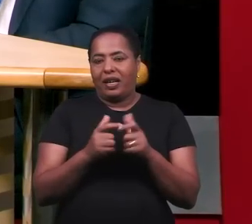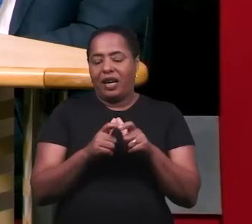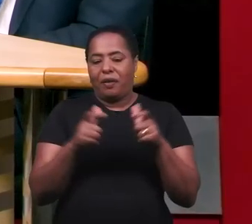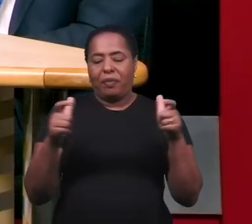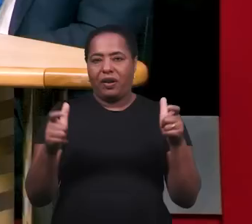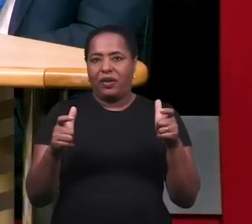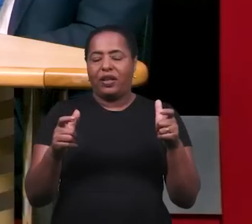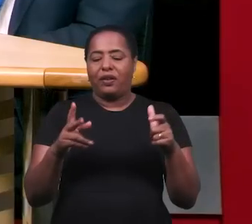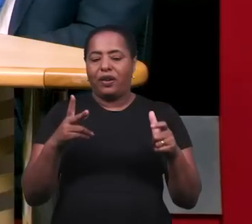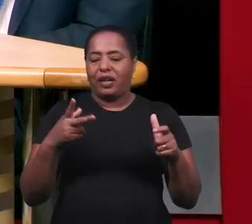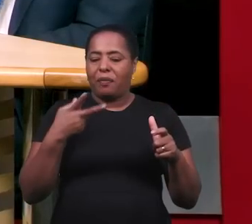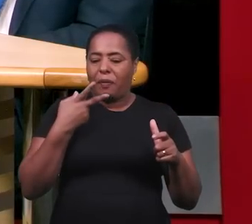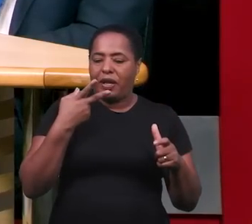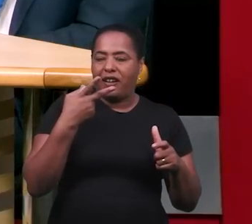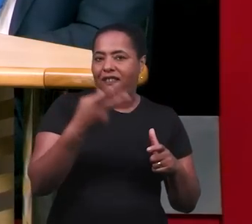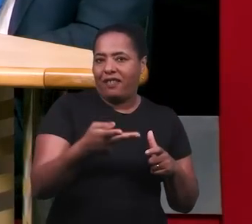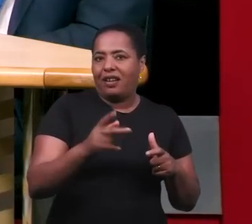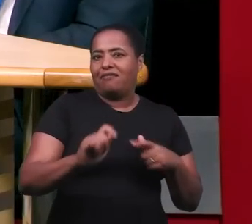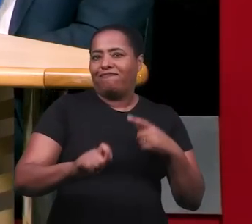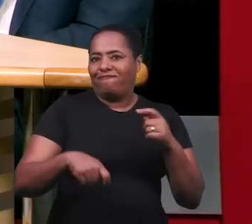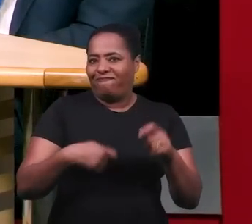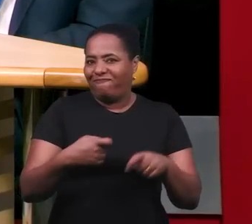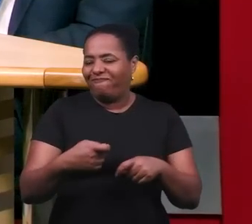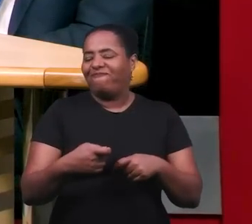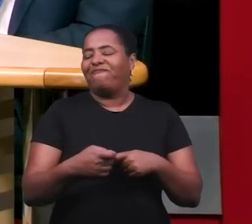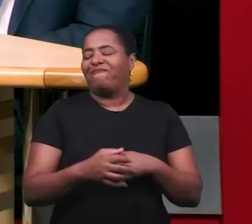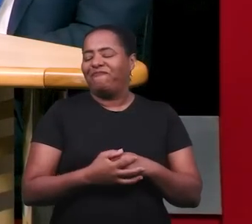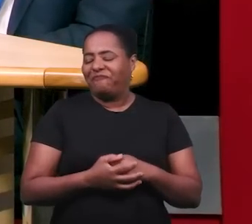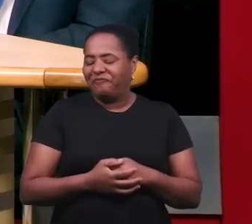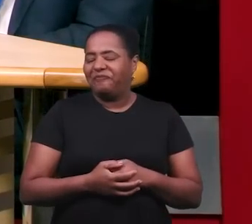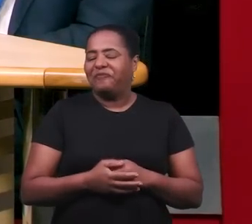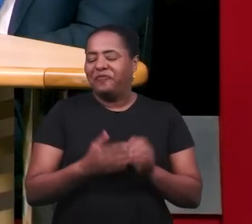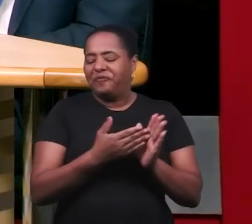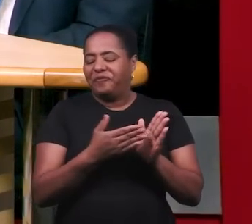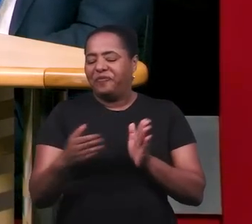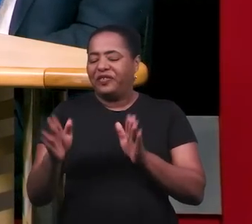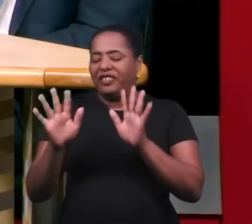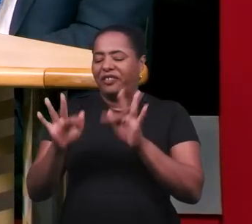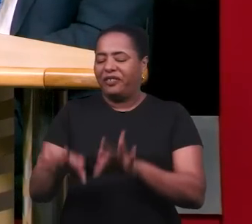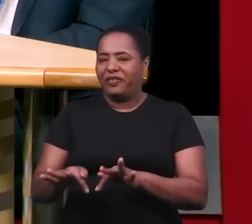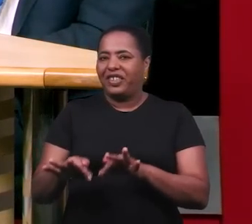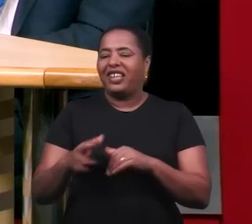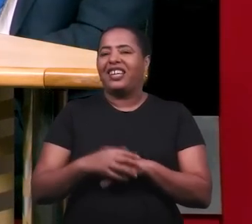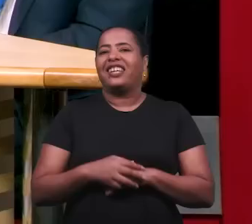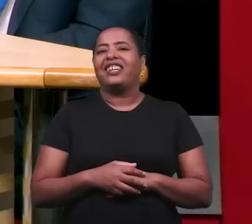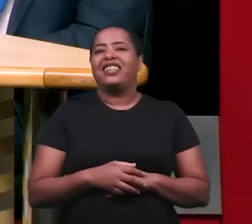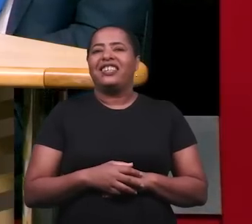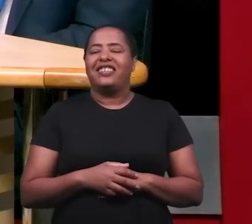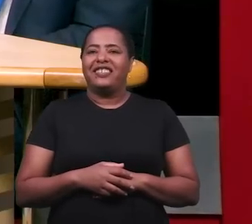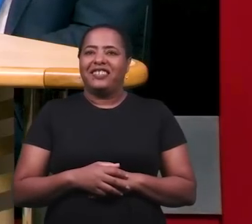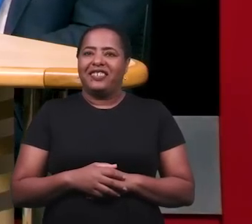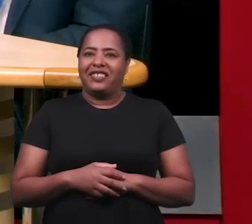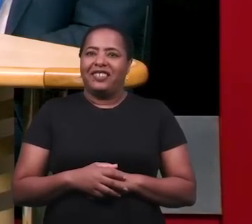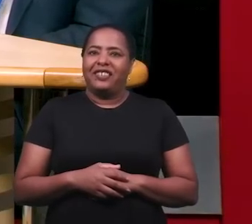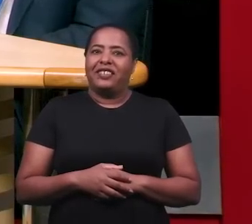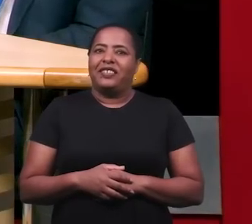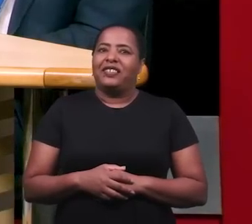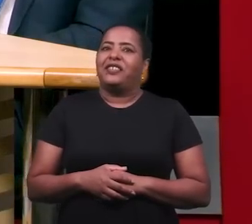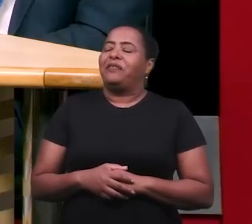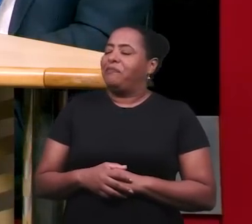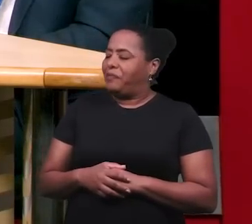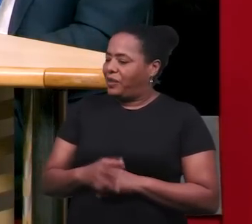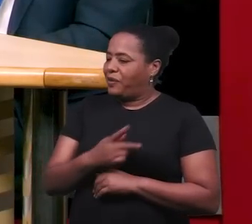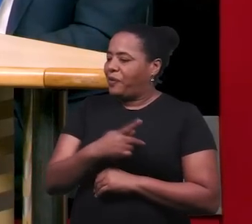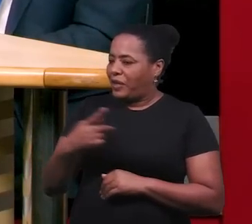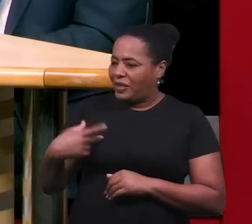uma boa parte... vem da fala, né? Vem ali no almoço. O nosso tempo está chegando ao fim, já adiantou bastante.